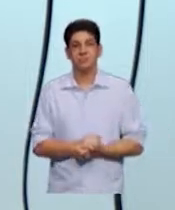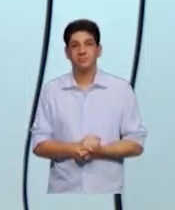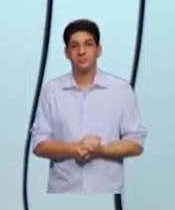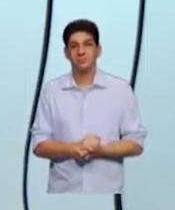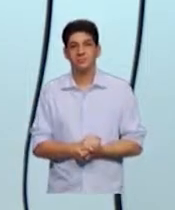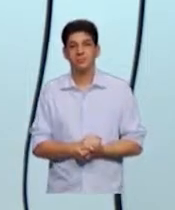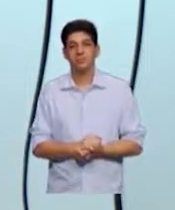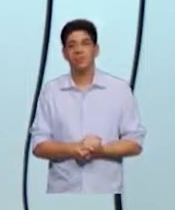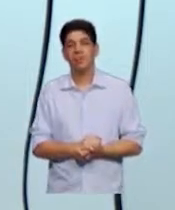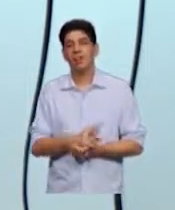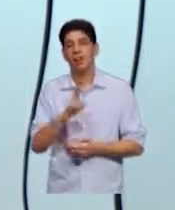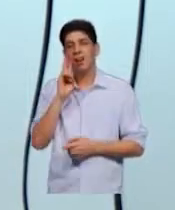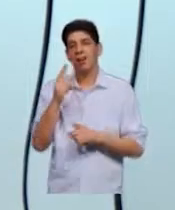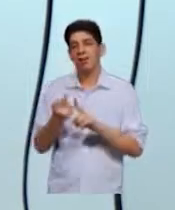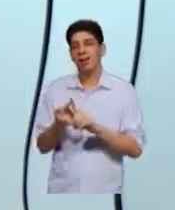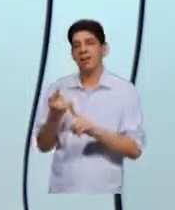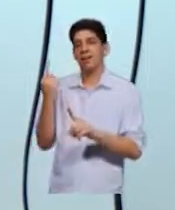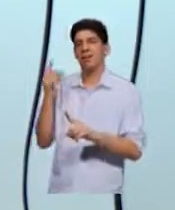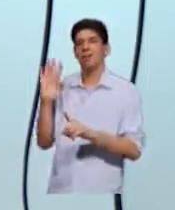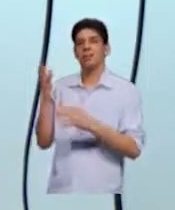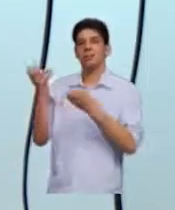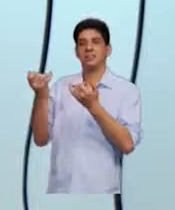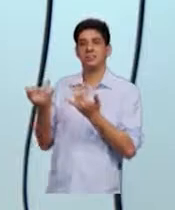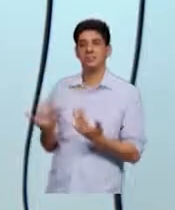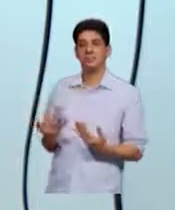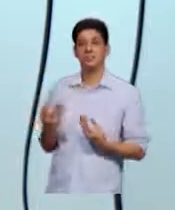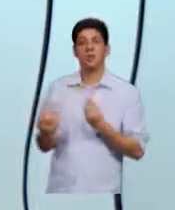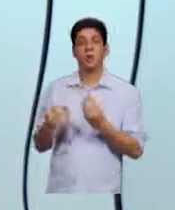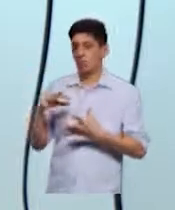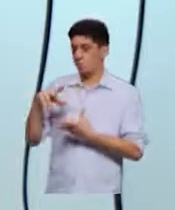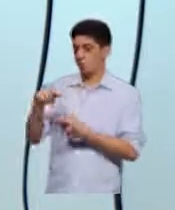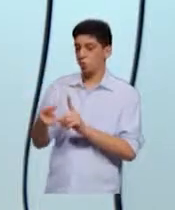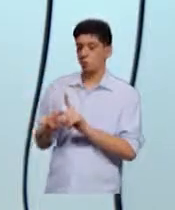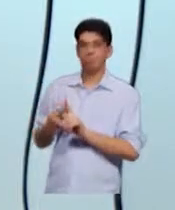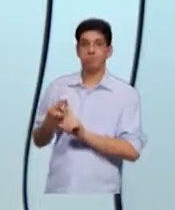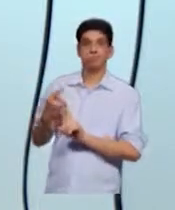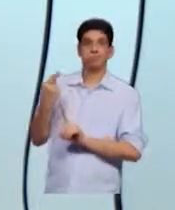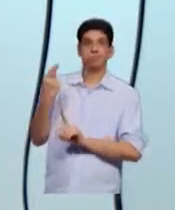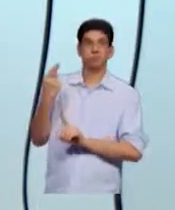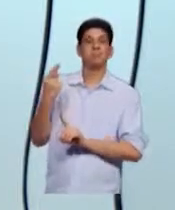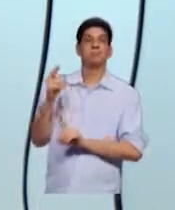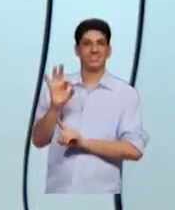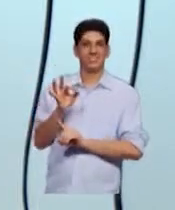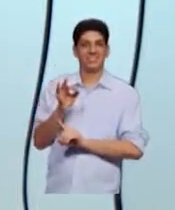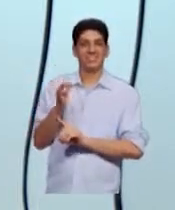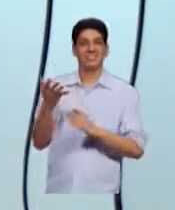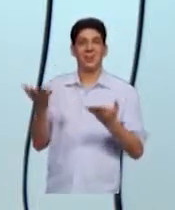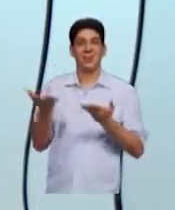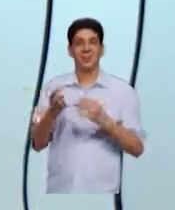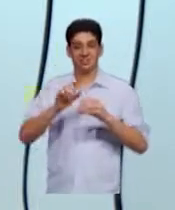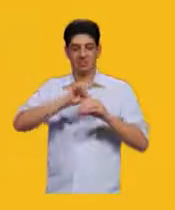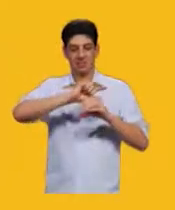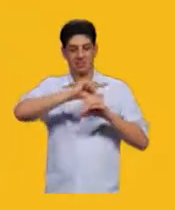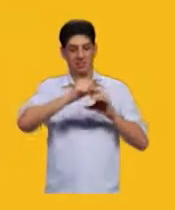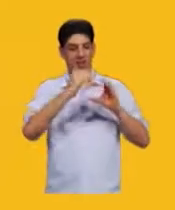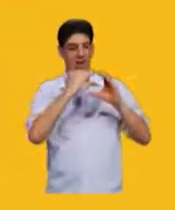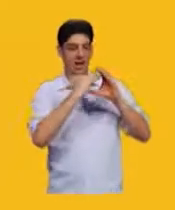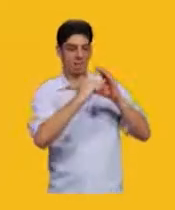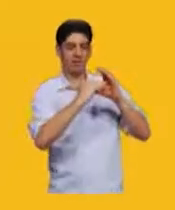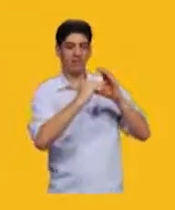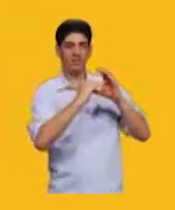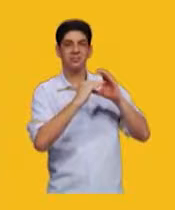vimos na aula passada tanto sobre o aquecimento global, o efeito estufa. Hoje acrescentamos aqui a camada de ozônio e nós